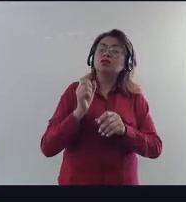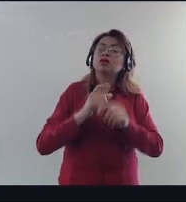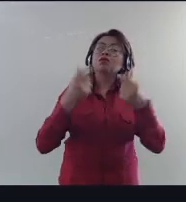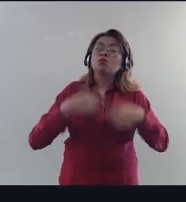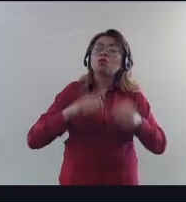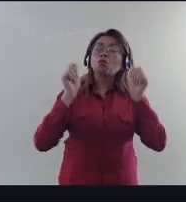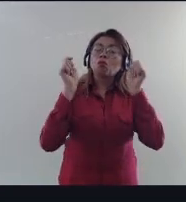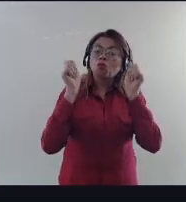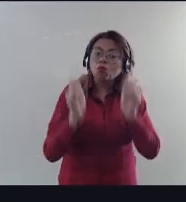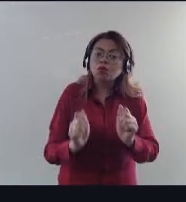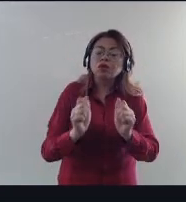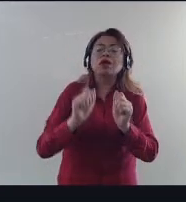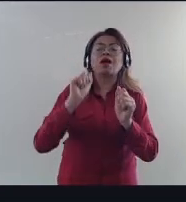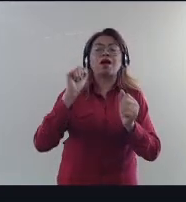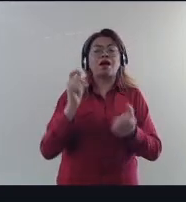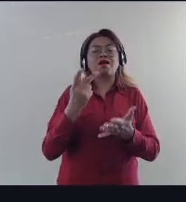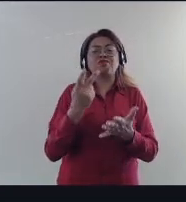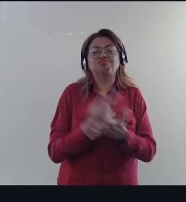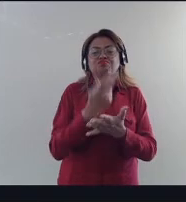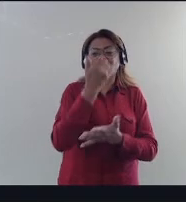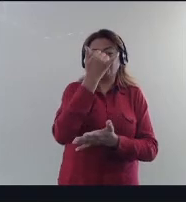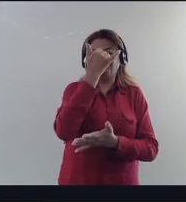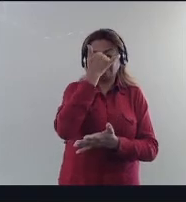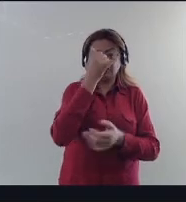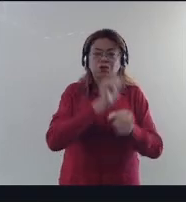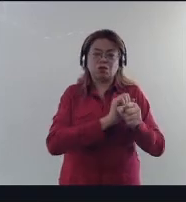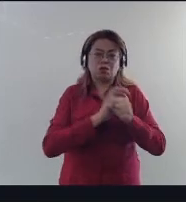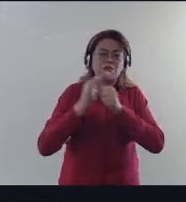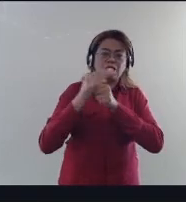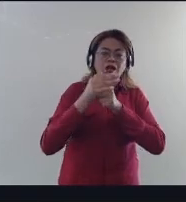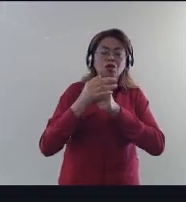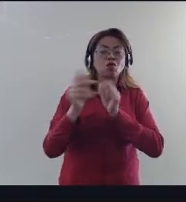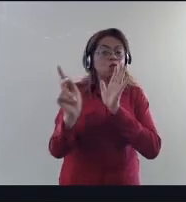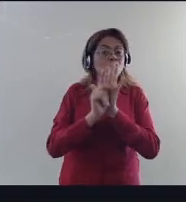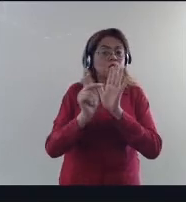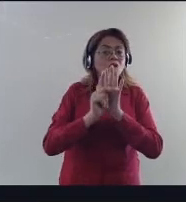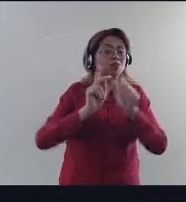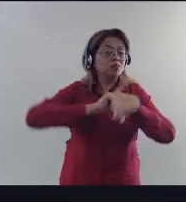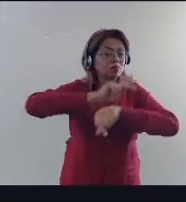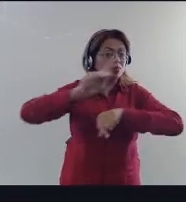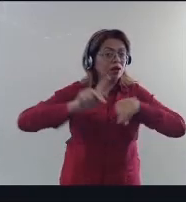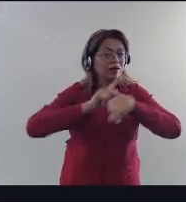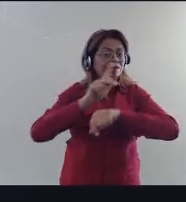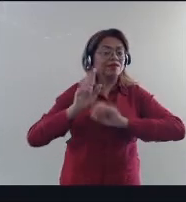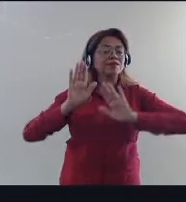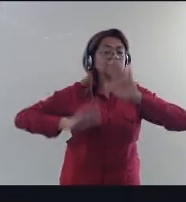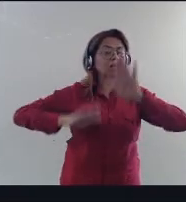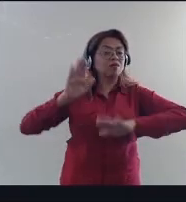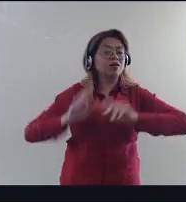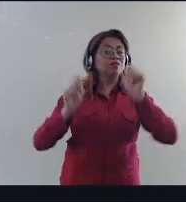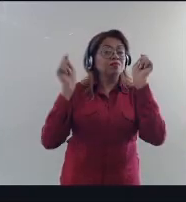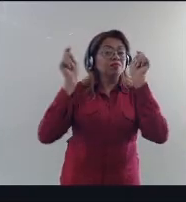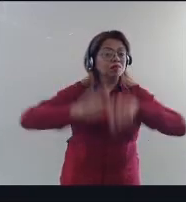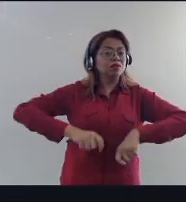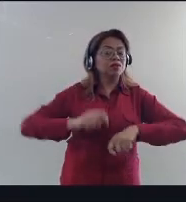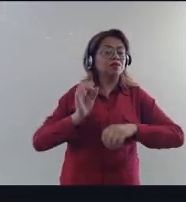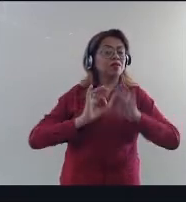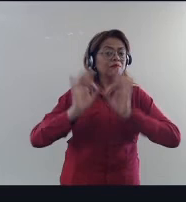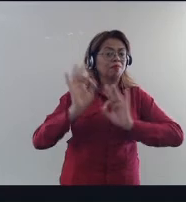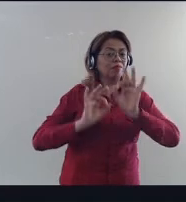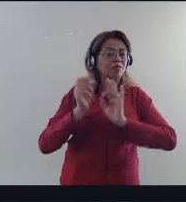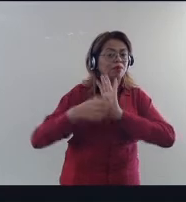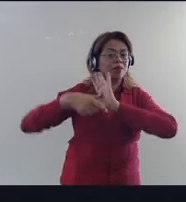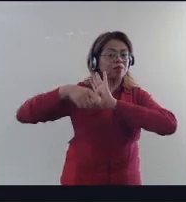pandemia. Então, o próprio país poderia ter se preparado melhor para este cenário. E é isso que a gente